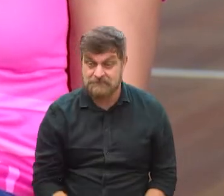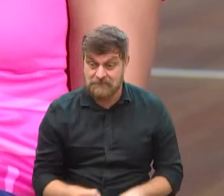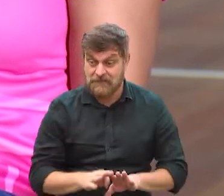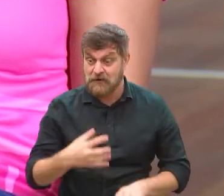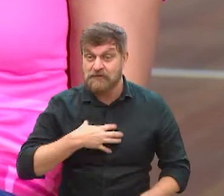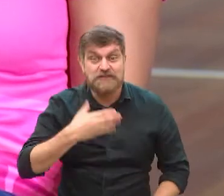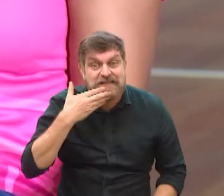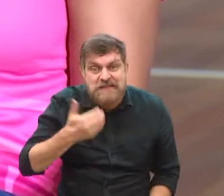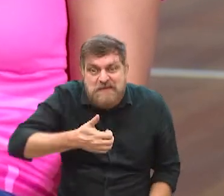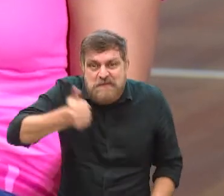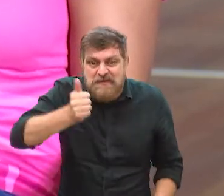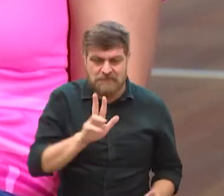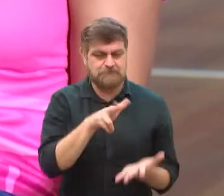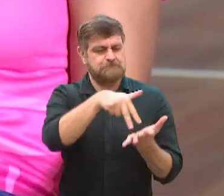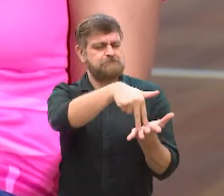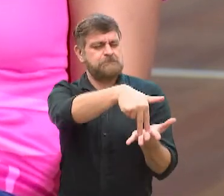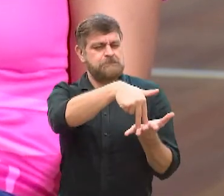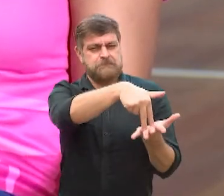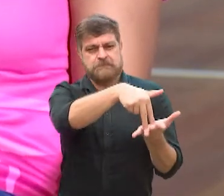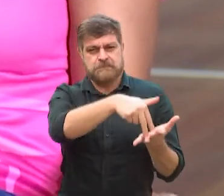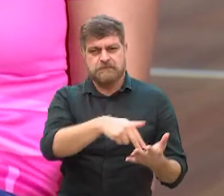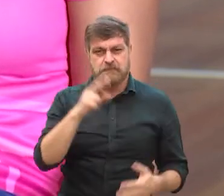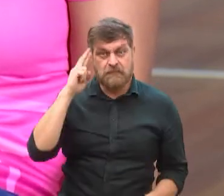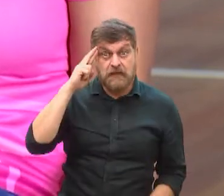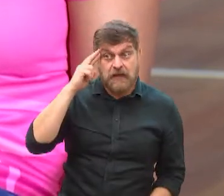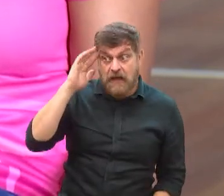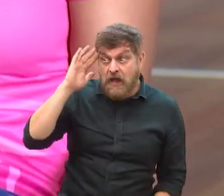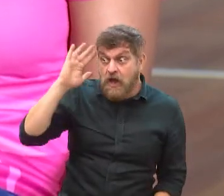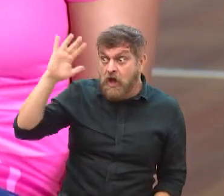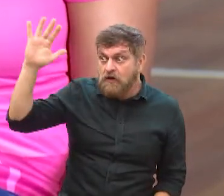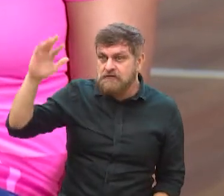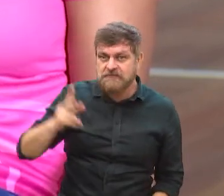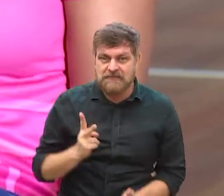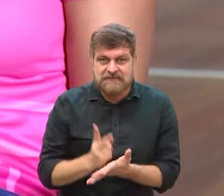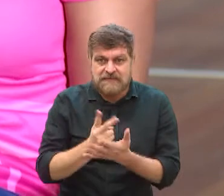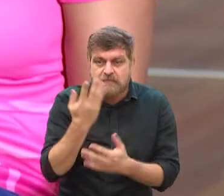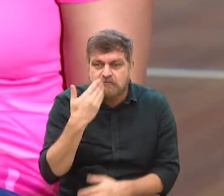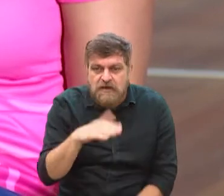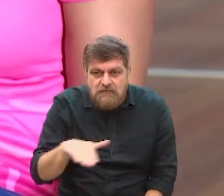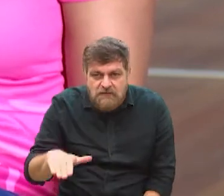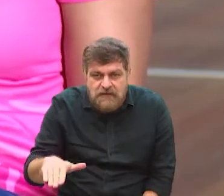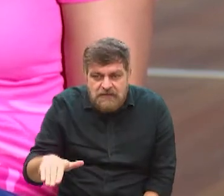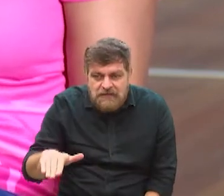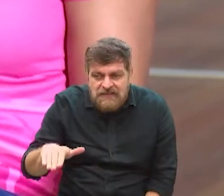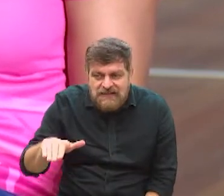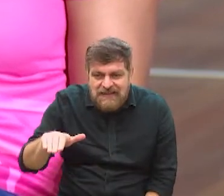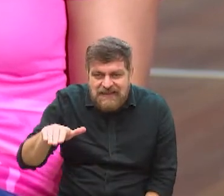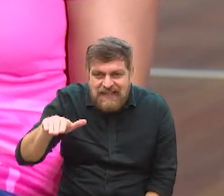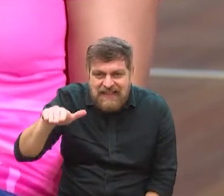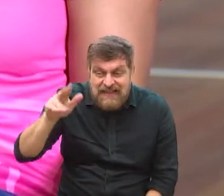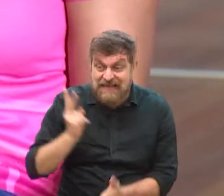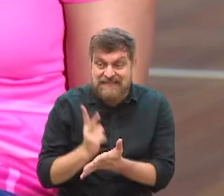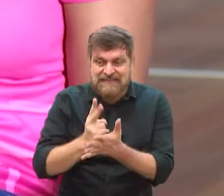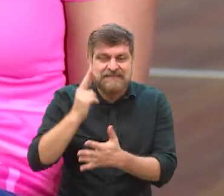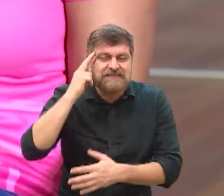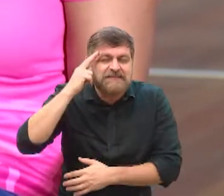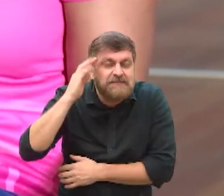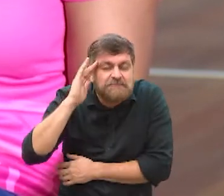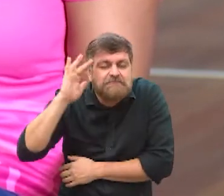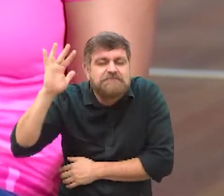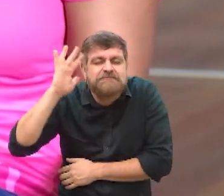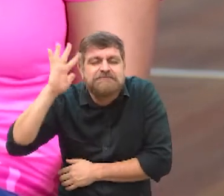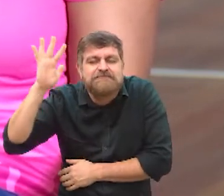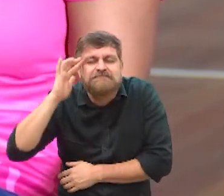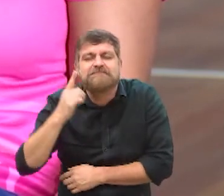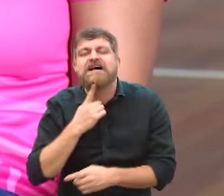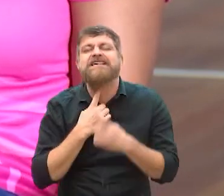da melhor maneira possível. E é um sonho também de infância, assim, desde quando eu comecei, sonhava também em